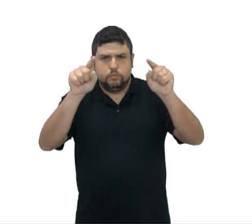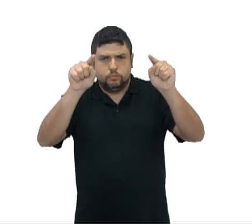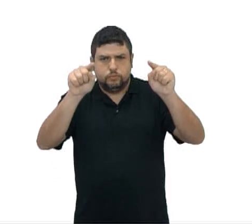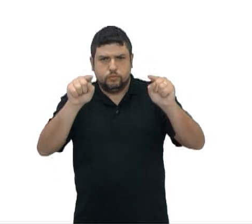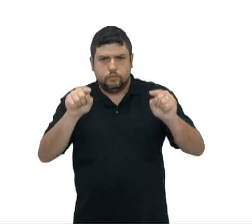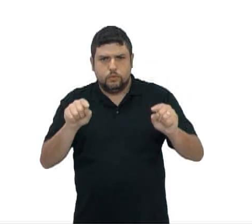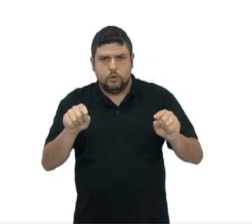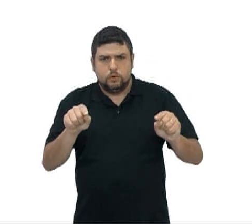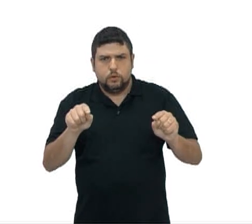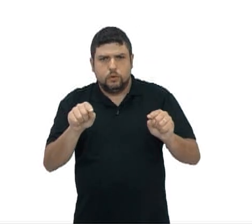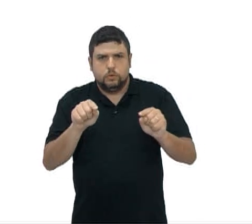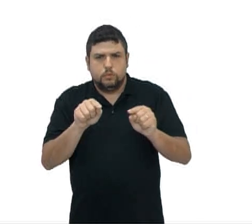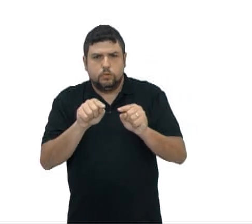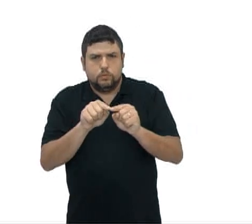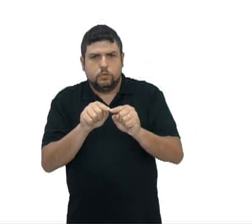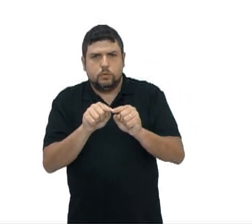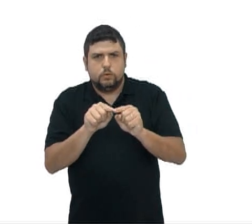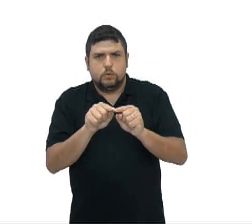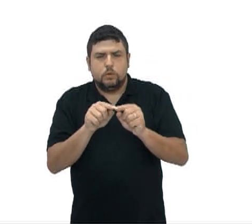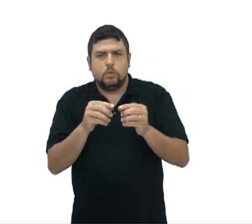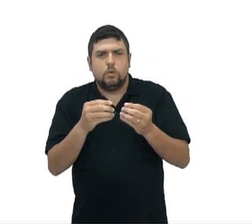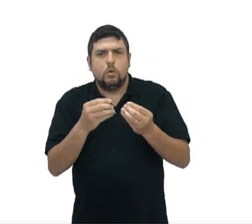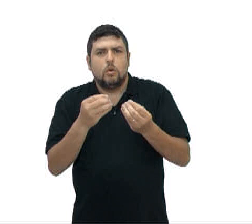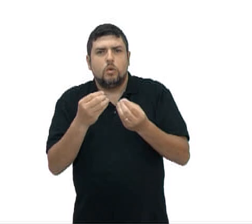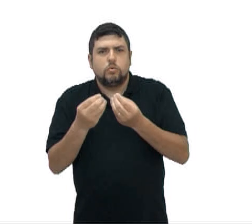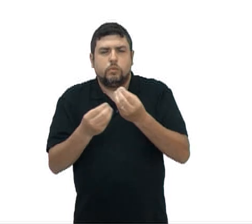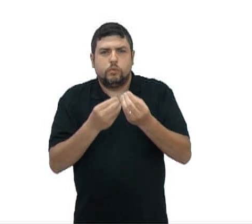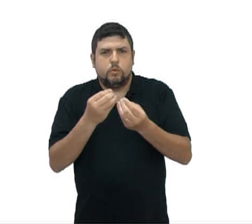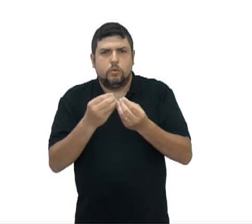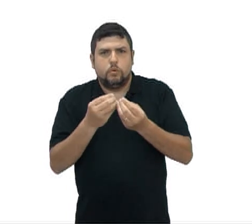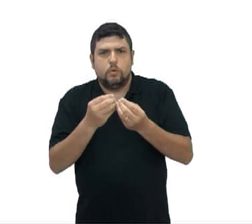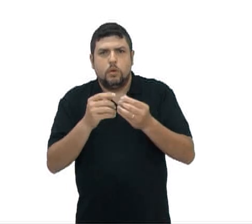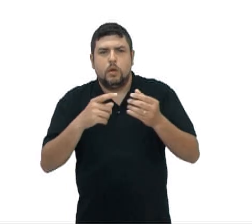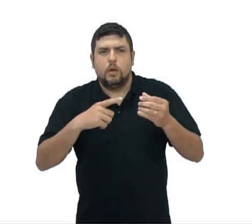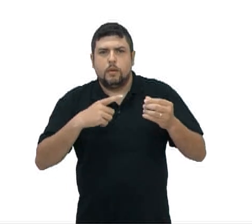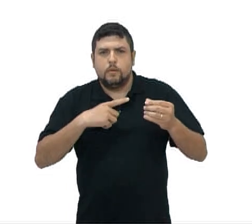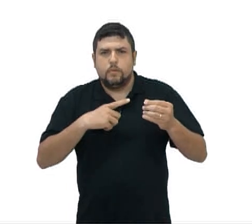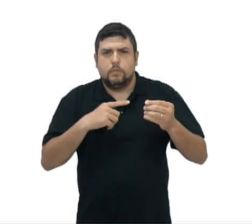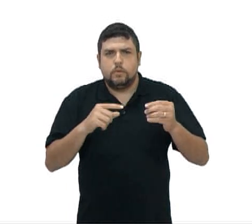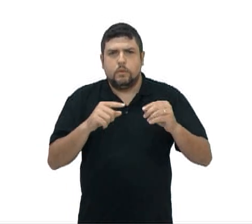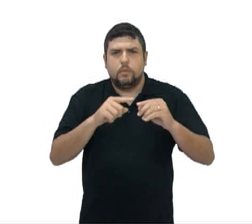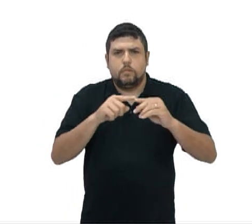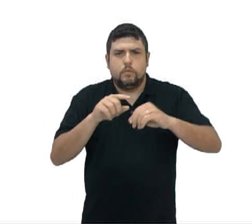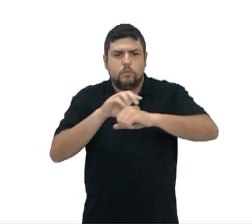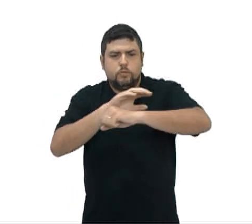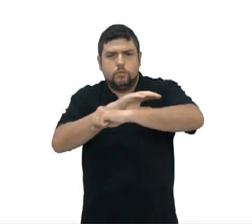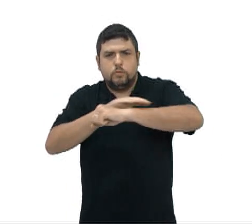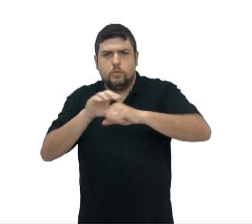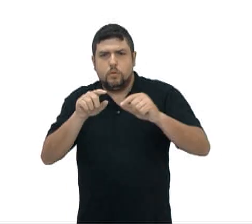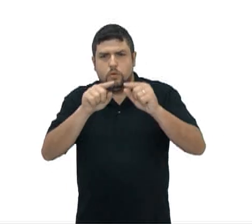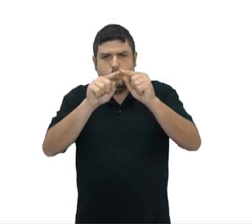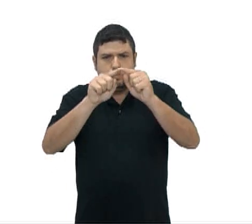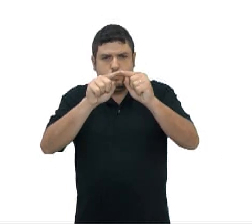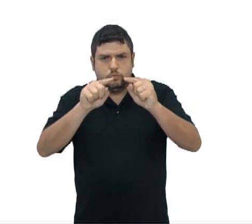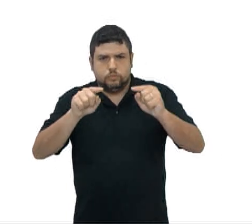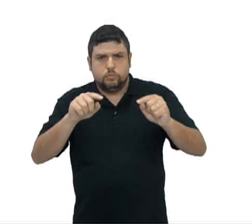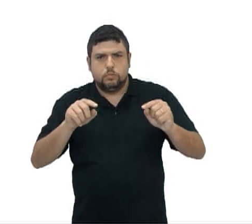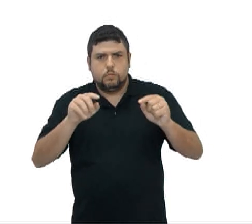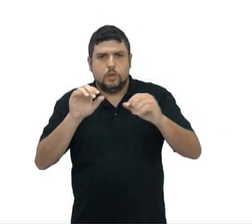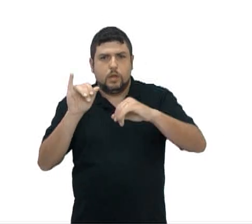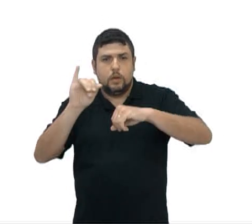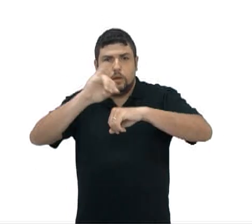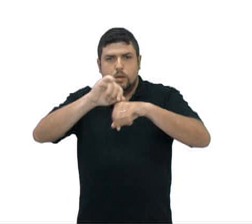são proporcionais aos comprimentos dos respectivos raios. Vamos